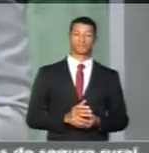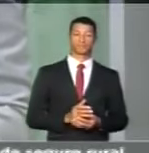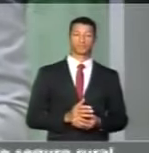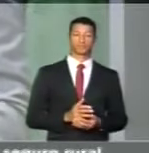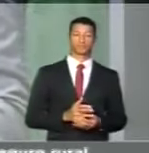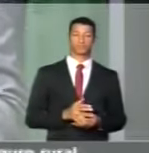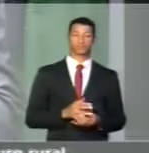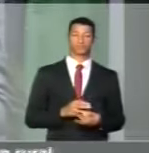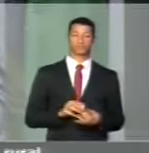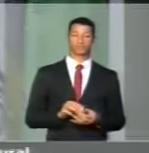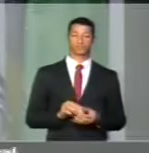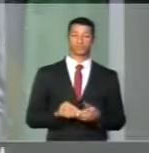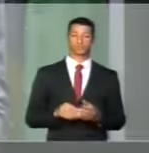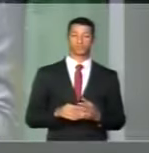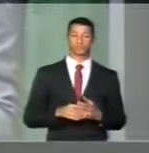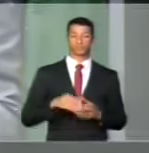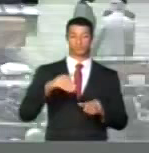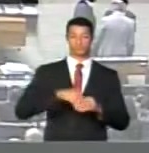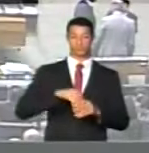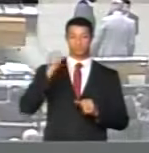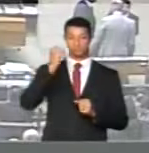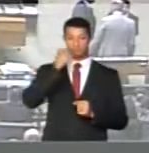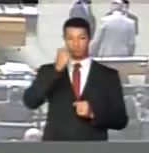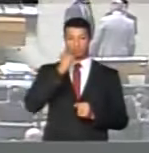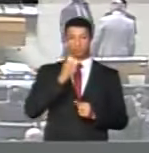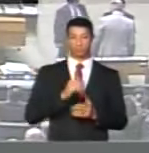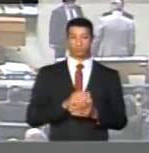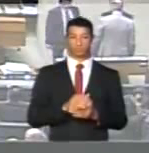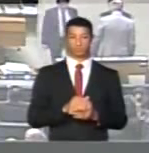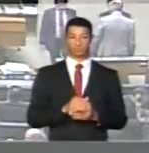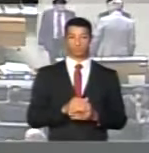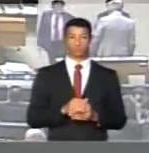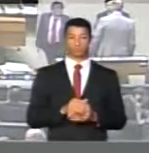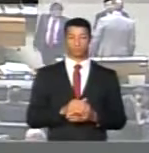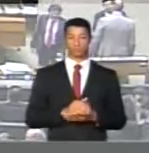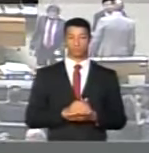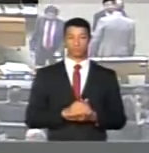Em votação no Senado Federal.